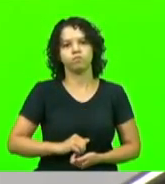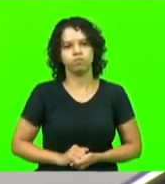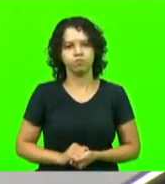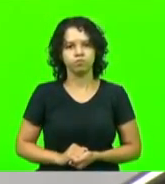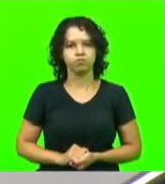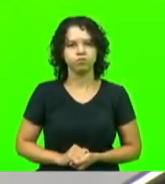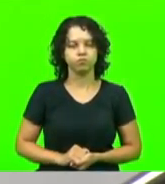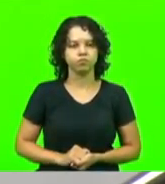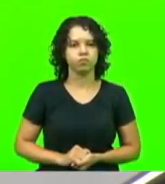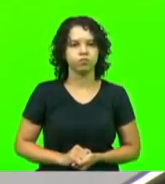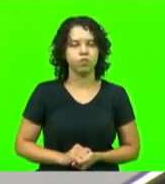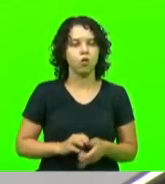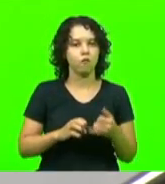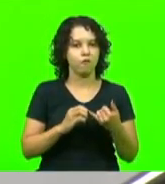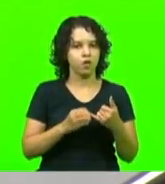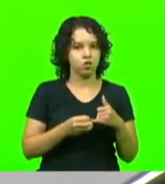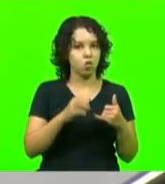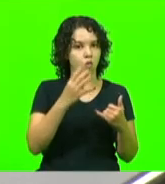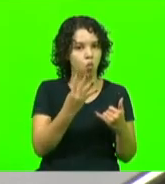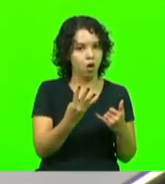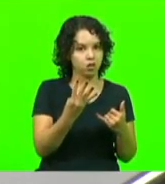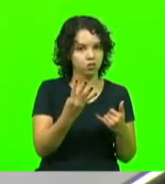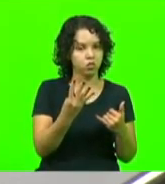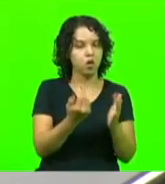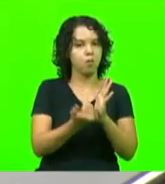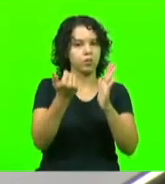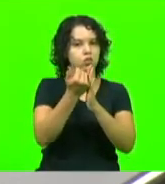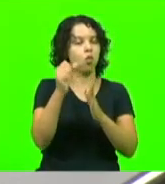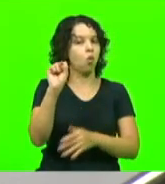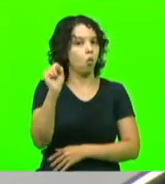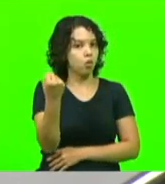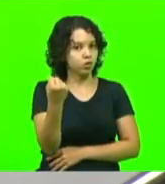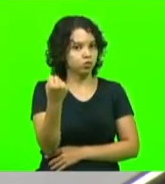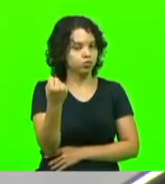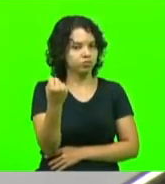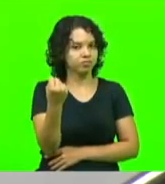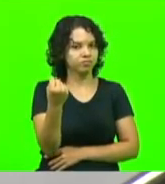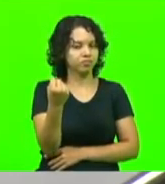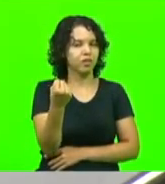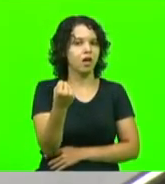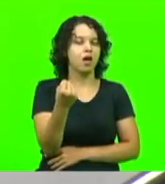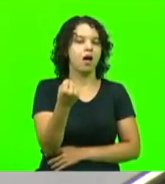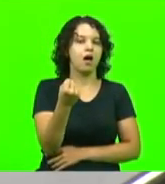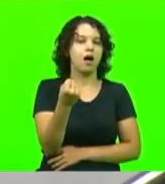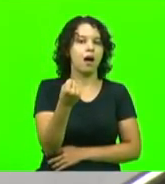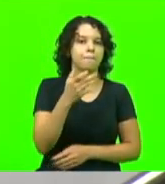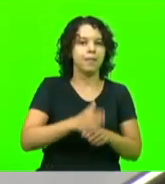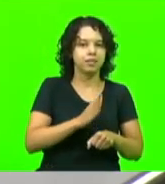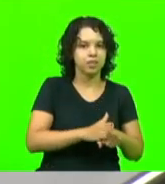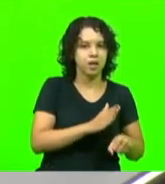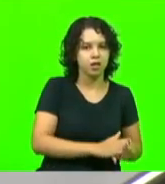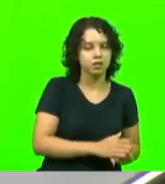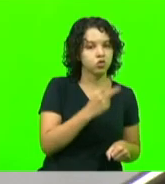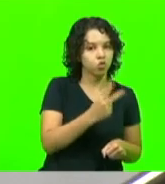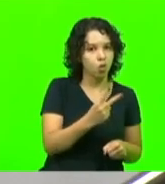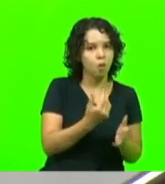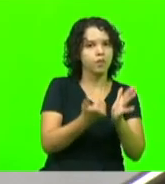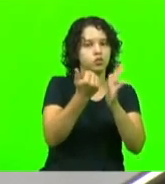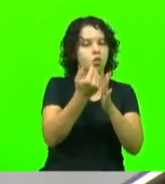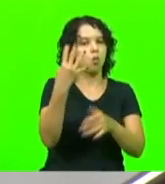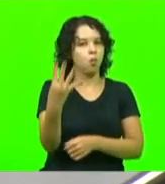44,84. O feijão de R$ 4,70 para R$ 8,78. A batata de R$ 2,84 para R$ 4,81.